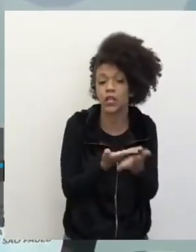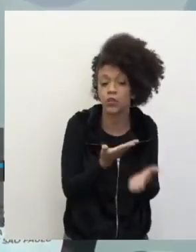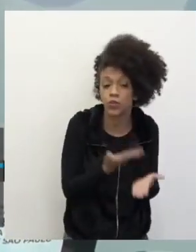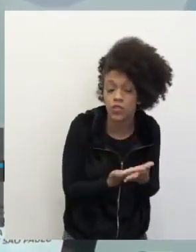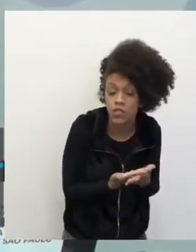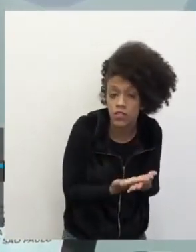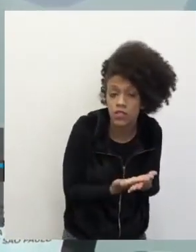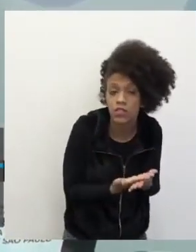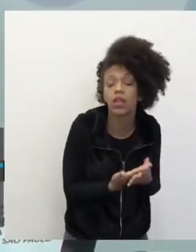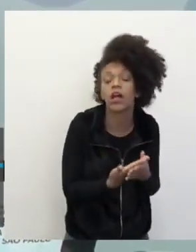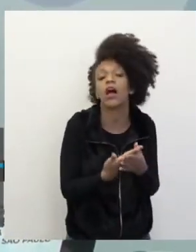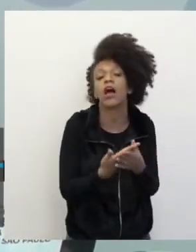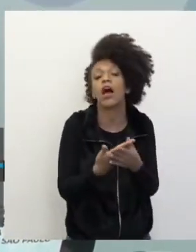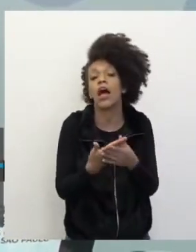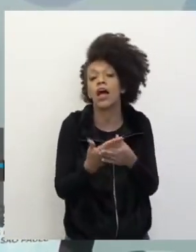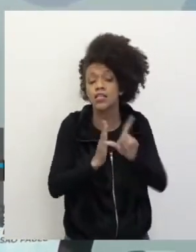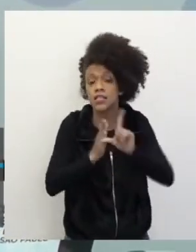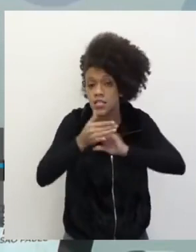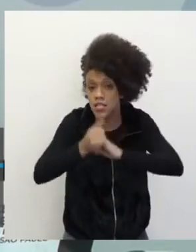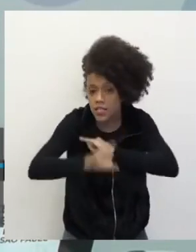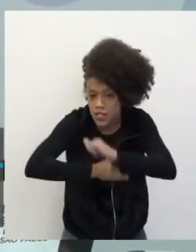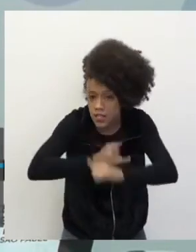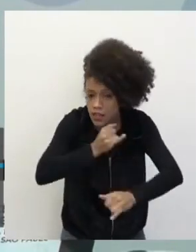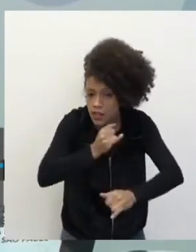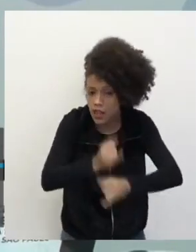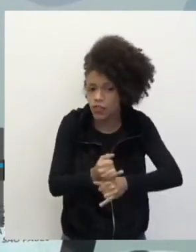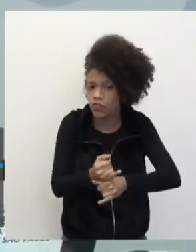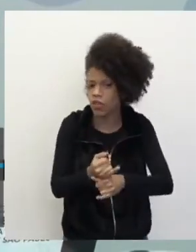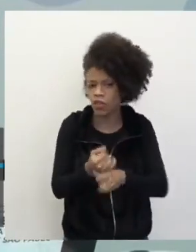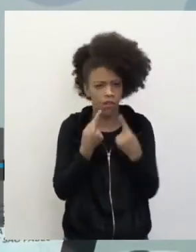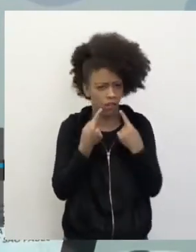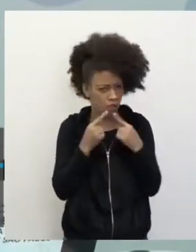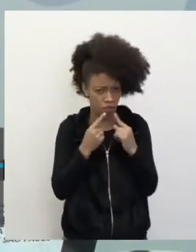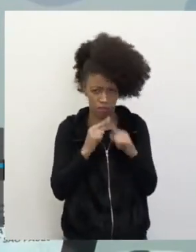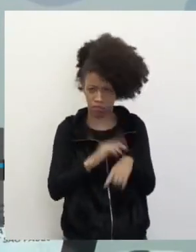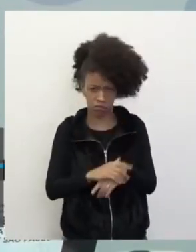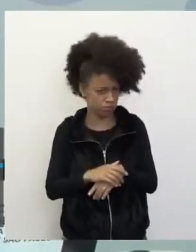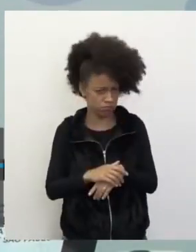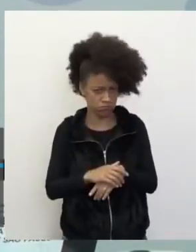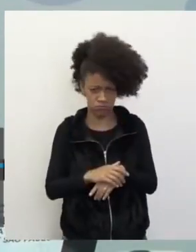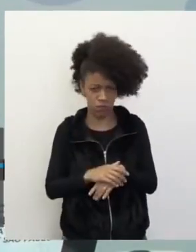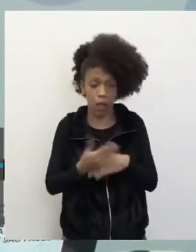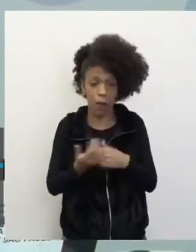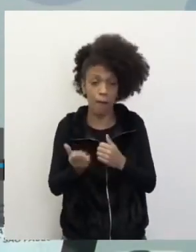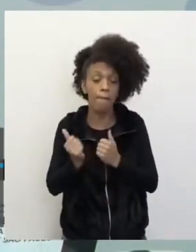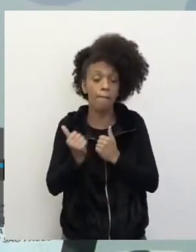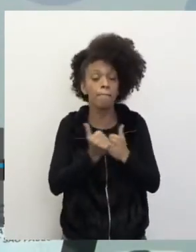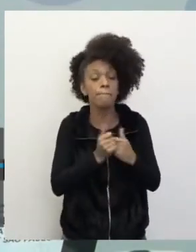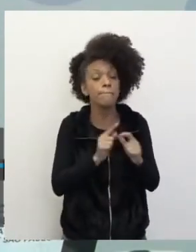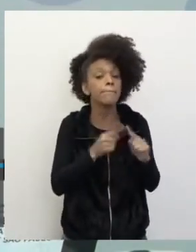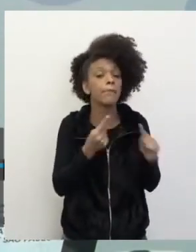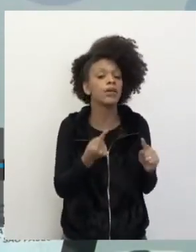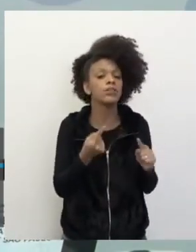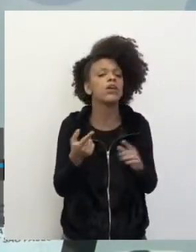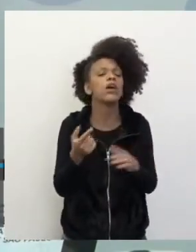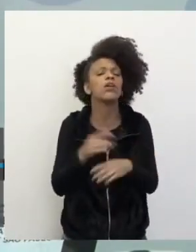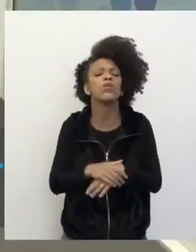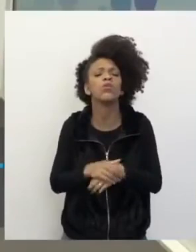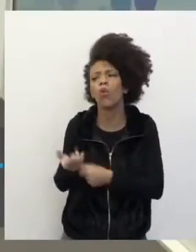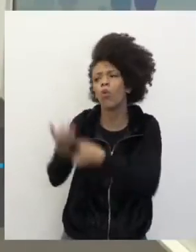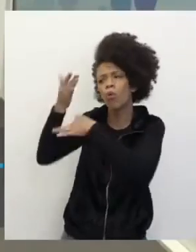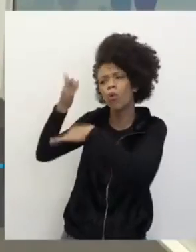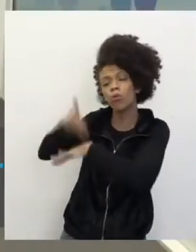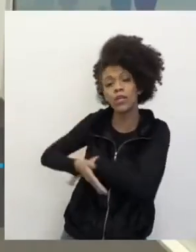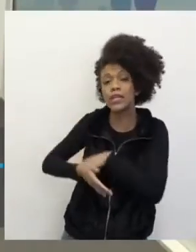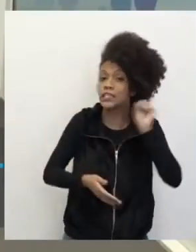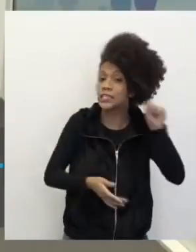pela internet, vírgula, e não reclamamos. Aqui eu poderia substituir por mas? O que vocês acham? Ó, no chat, sim ou não?